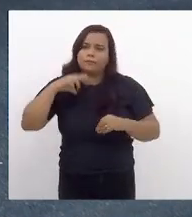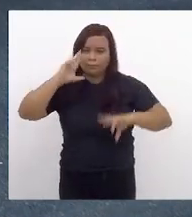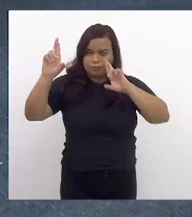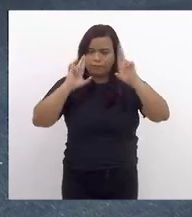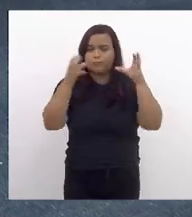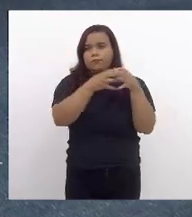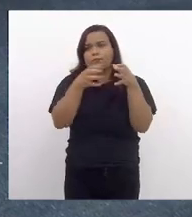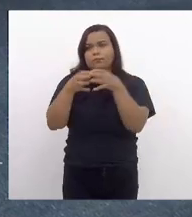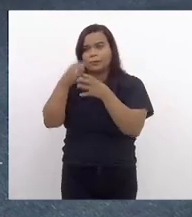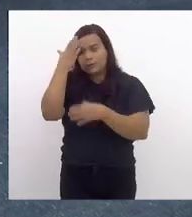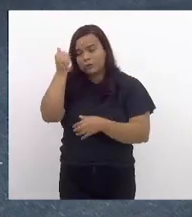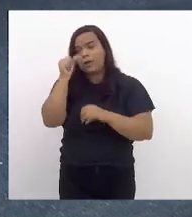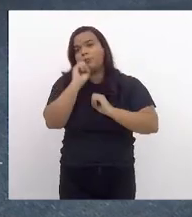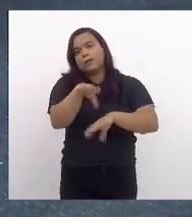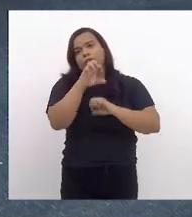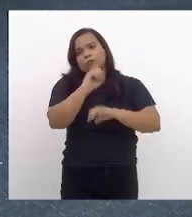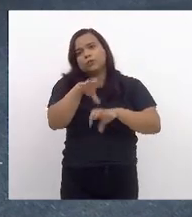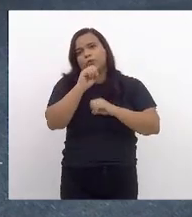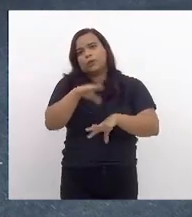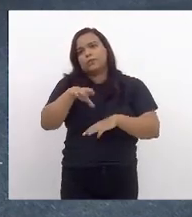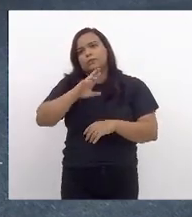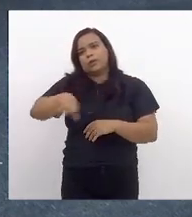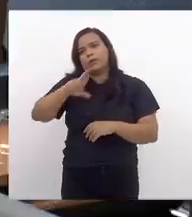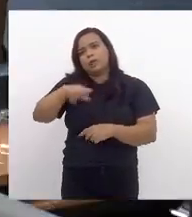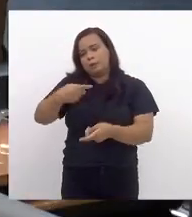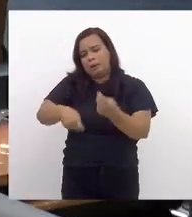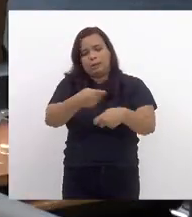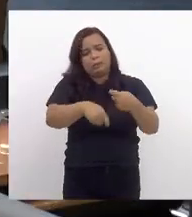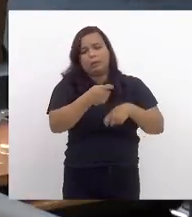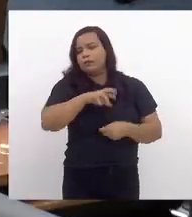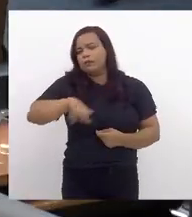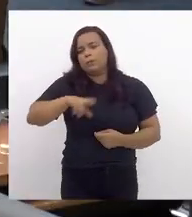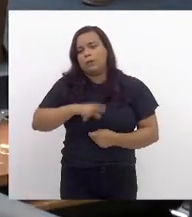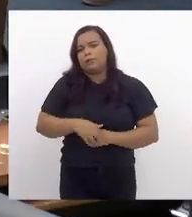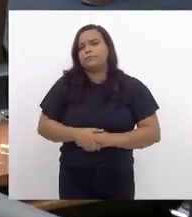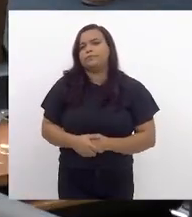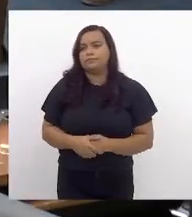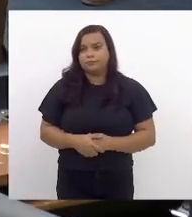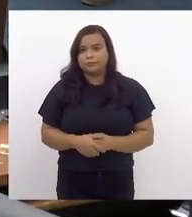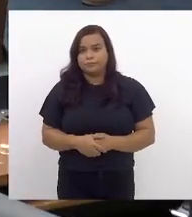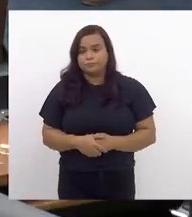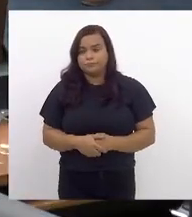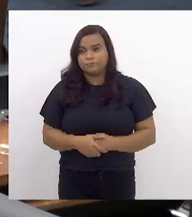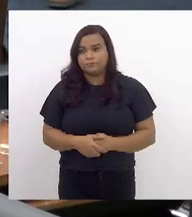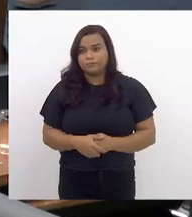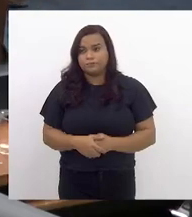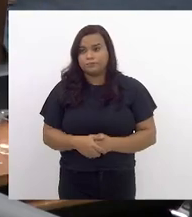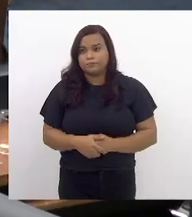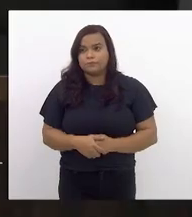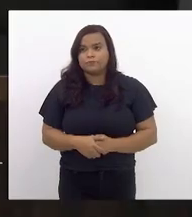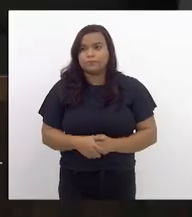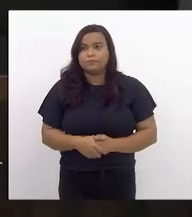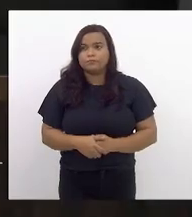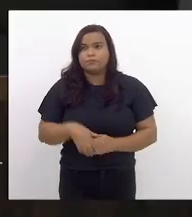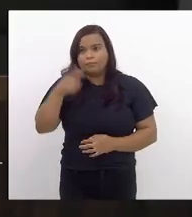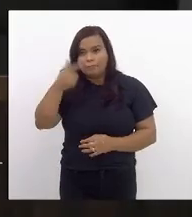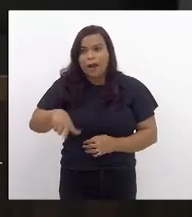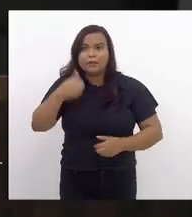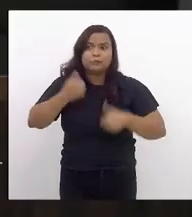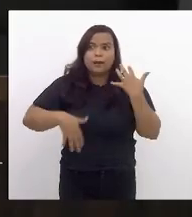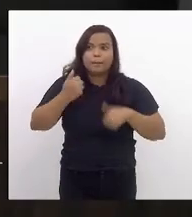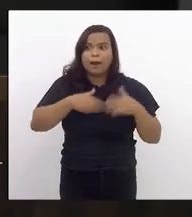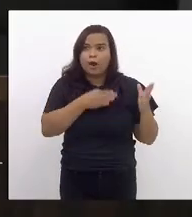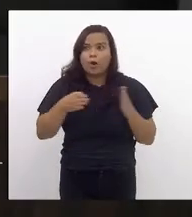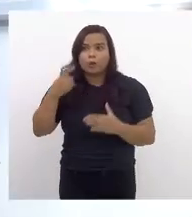que a educação não é mercadoria. Obrigada, presidente. Então, não havendo nada mais a tratar na ordem do